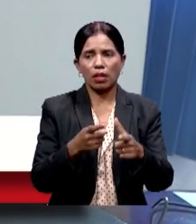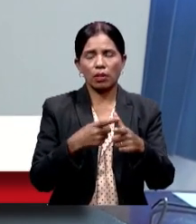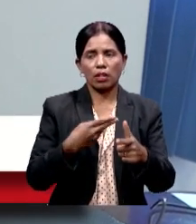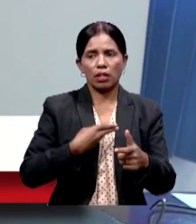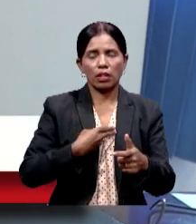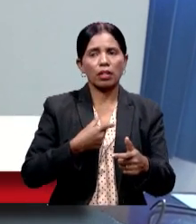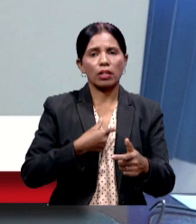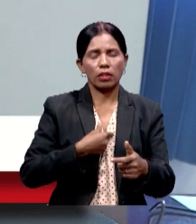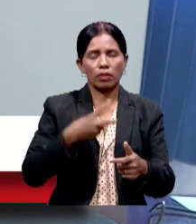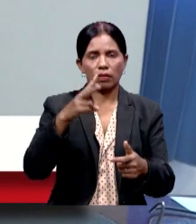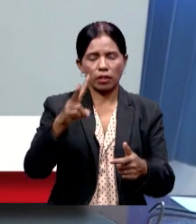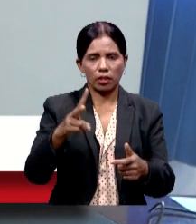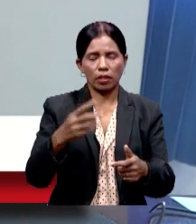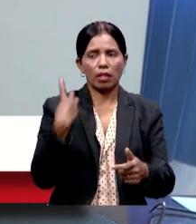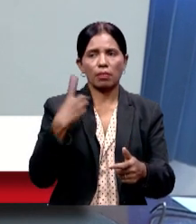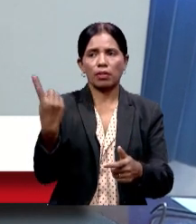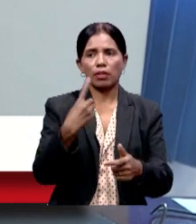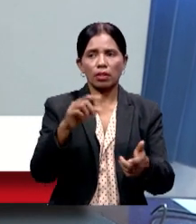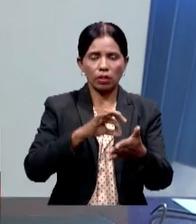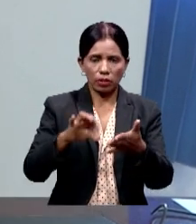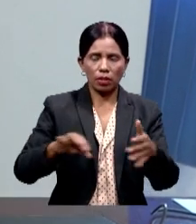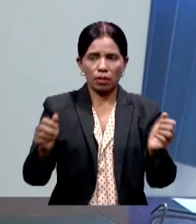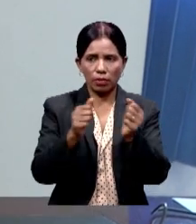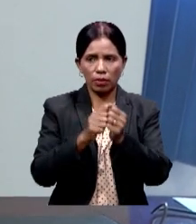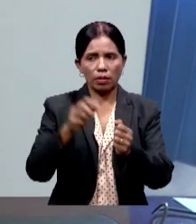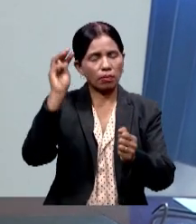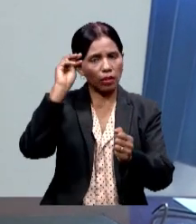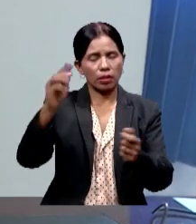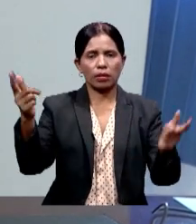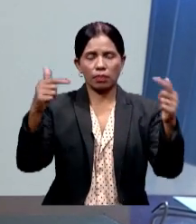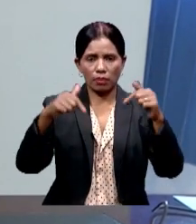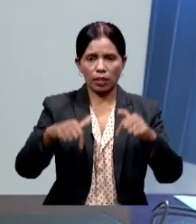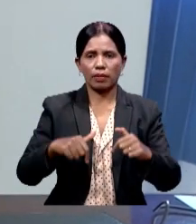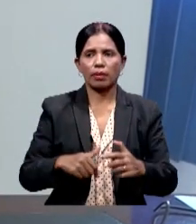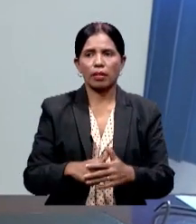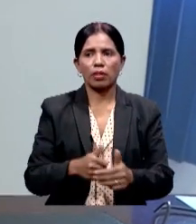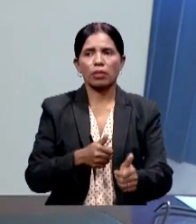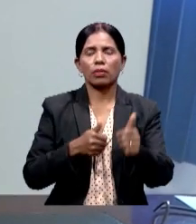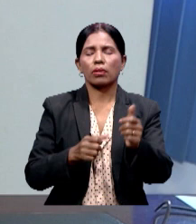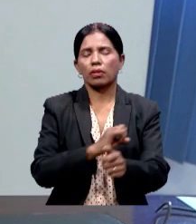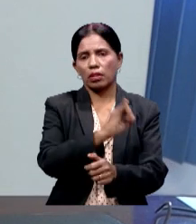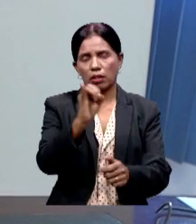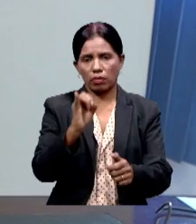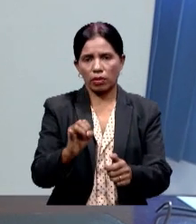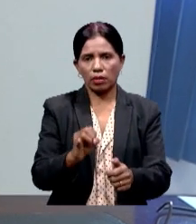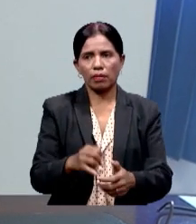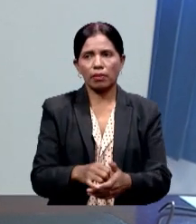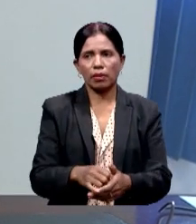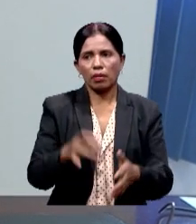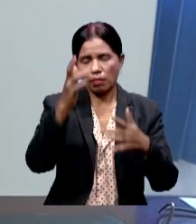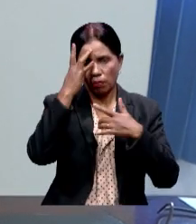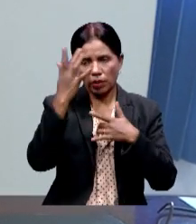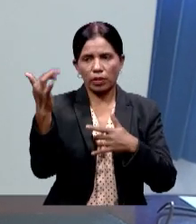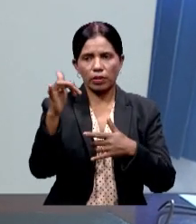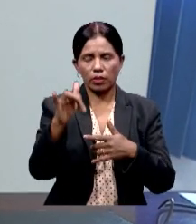ho ame mantém hela contacto. Lista sira si mai tuir, tuir si na identificação, mora si nebe